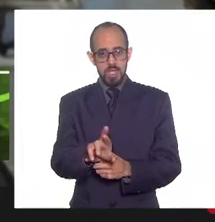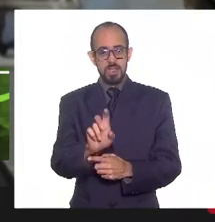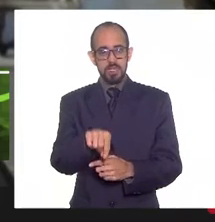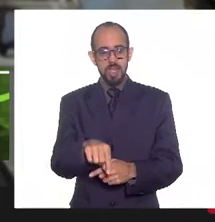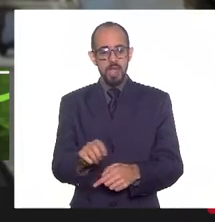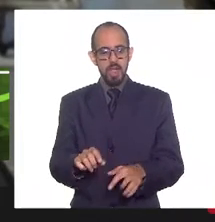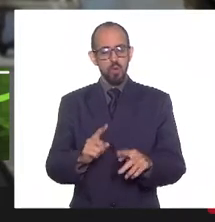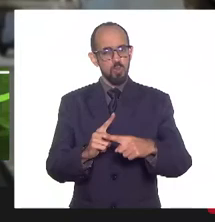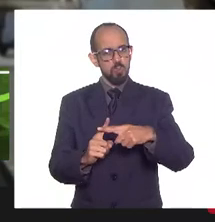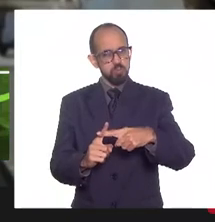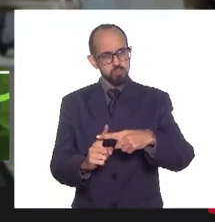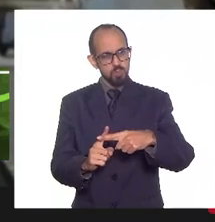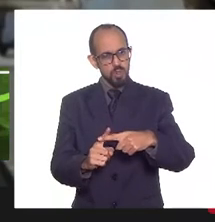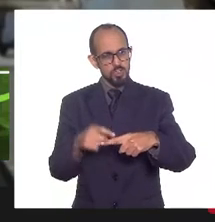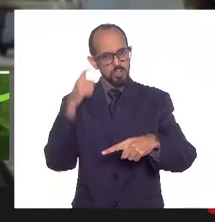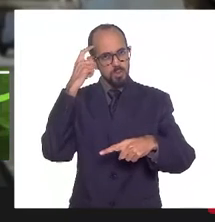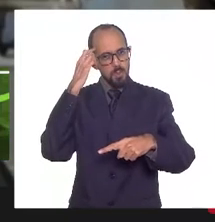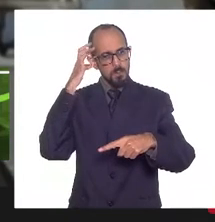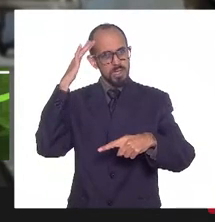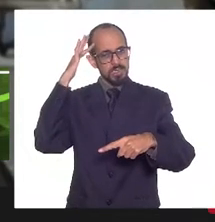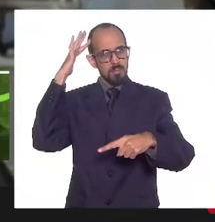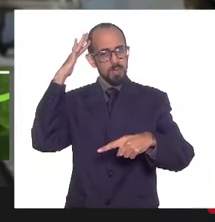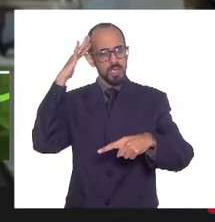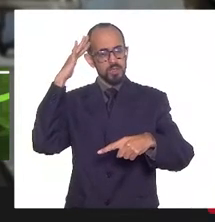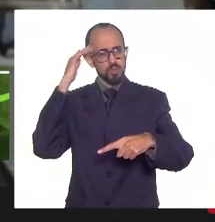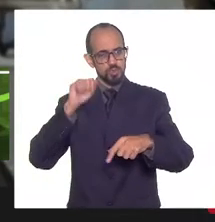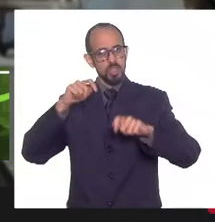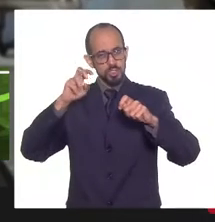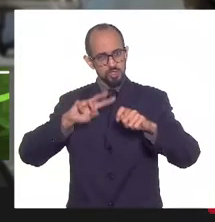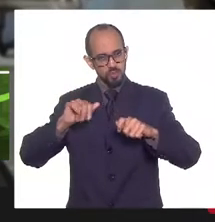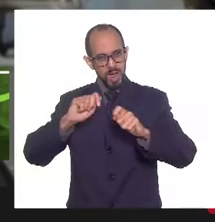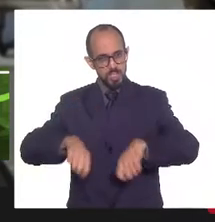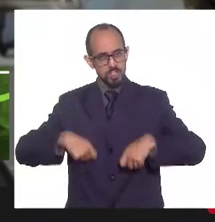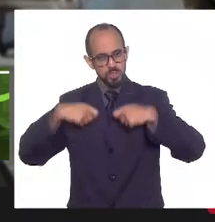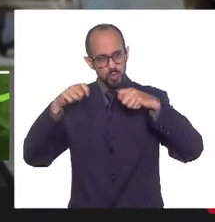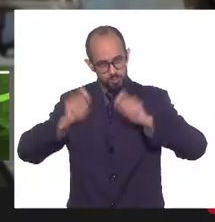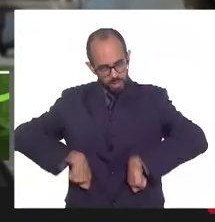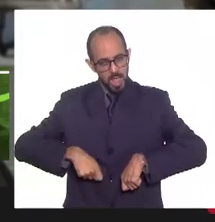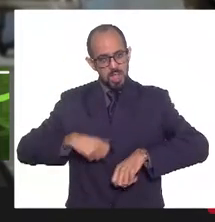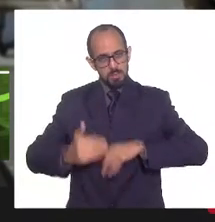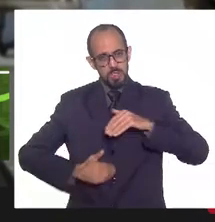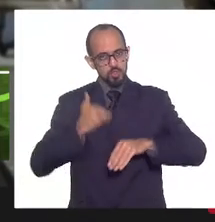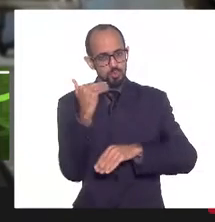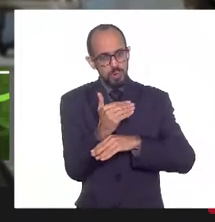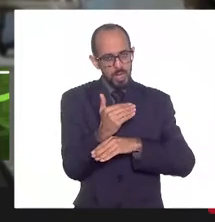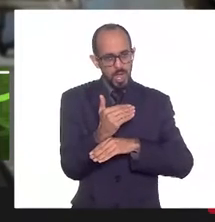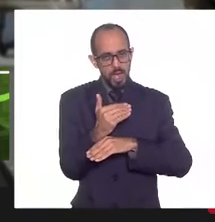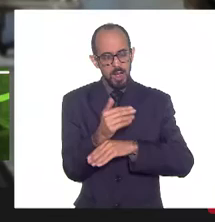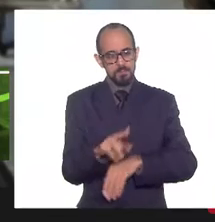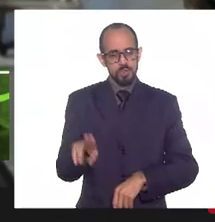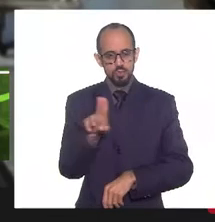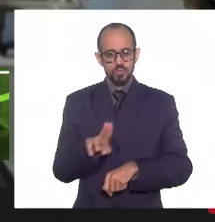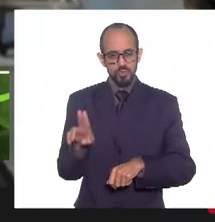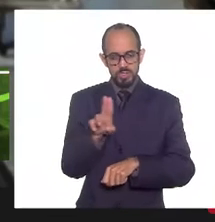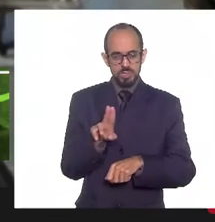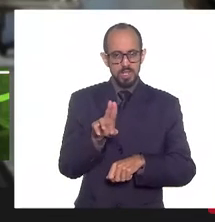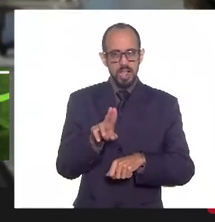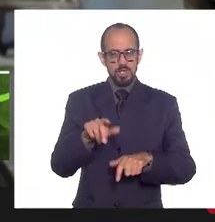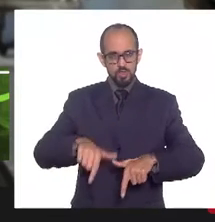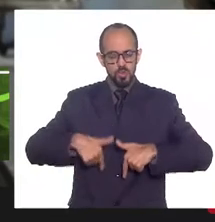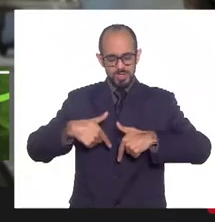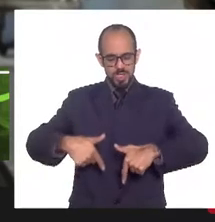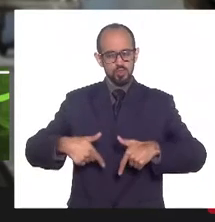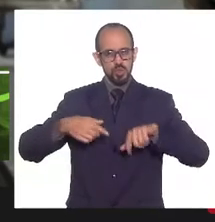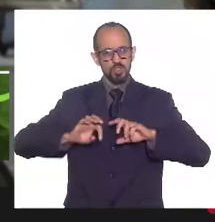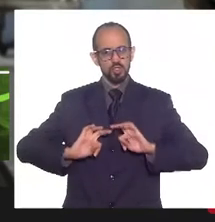superarmos e estamos superando com a ciência com as universidades com as ações extensionistas eu não